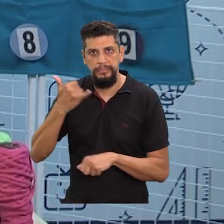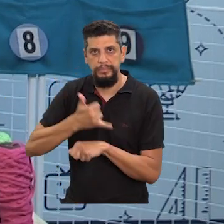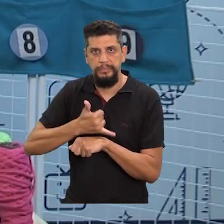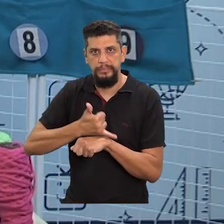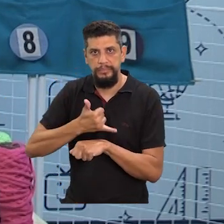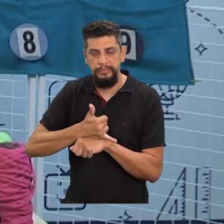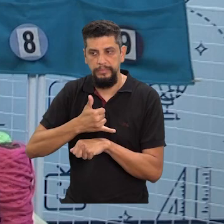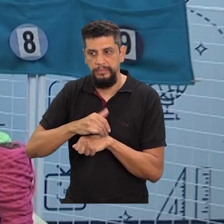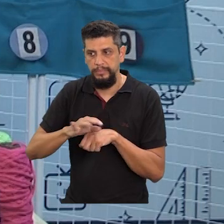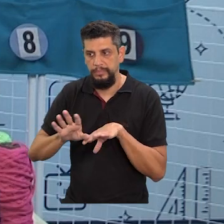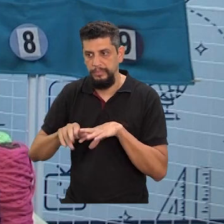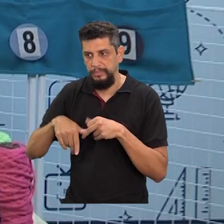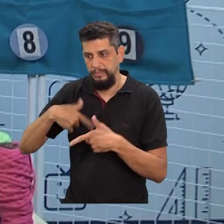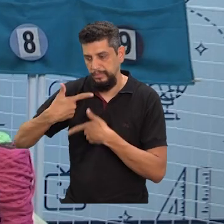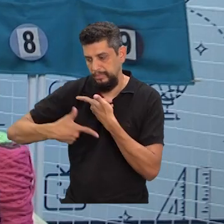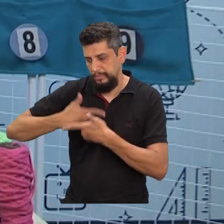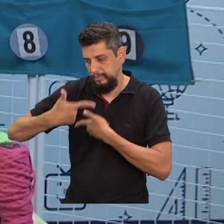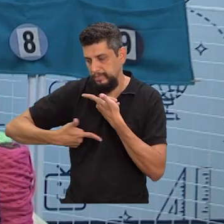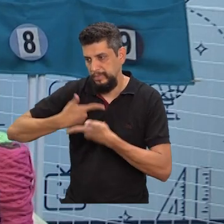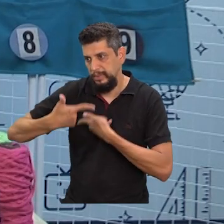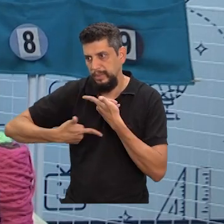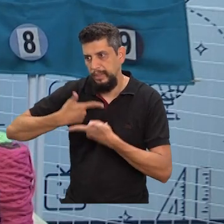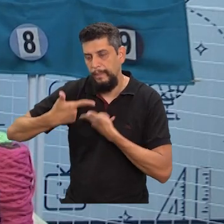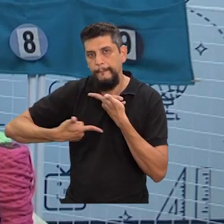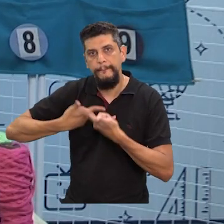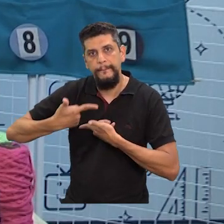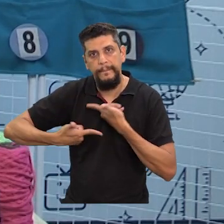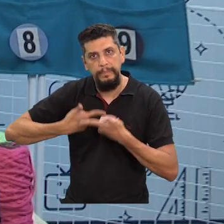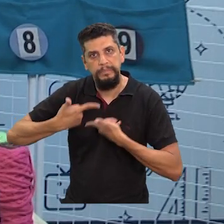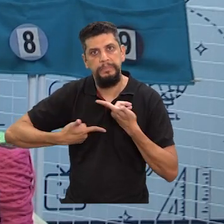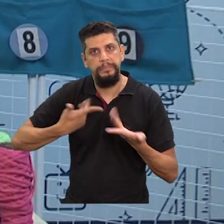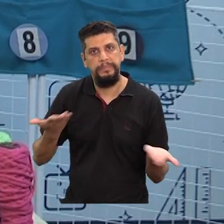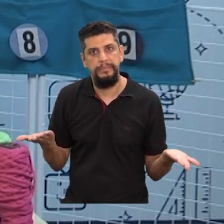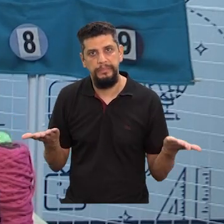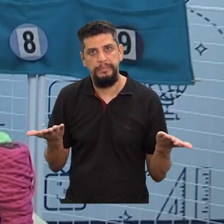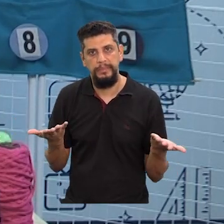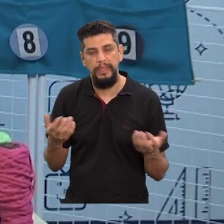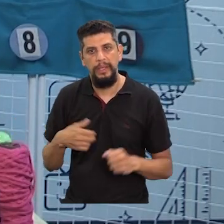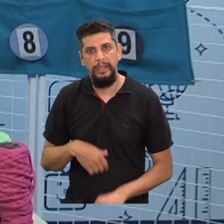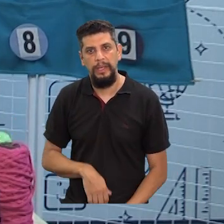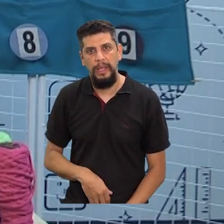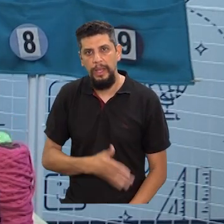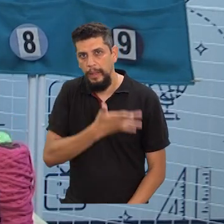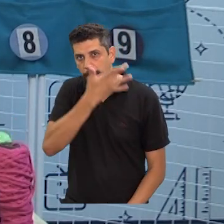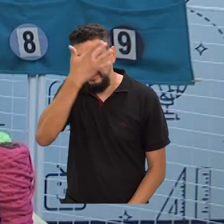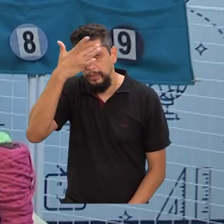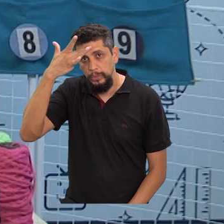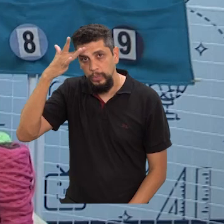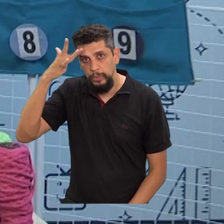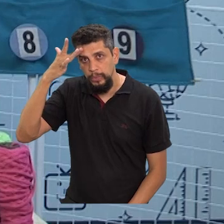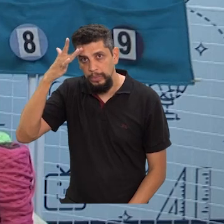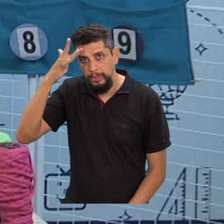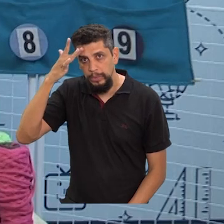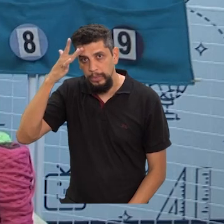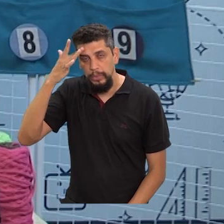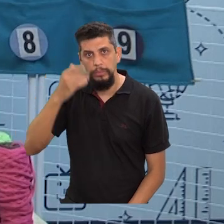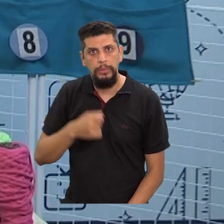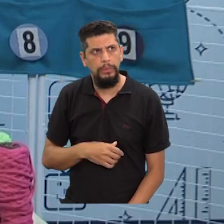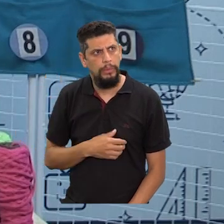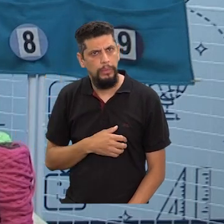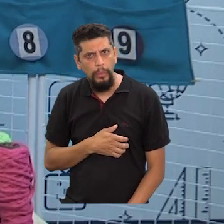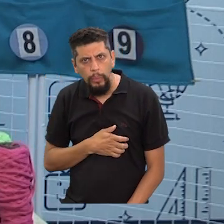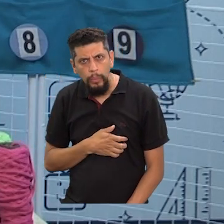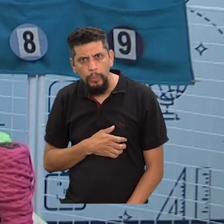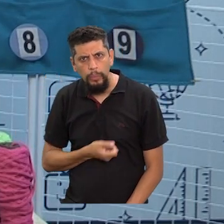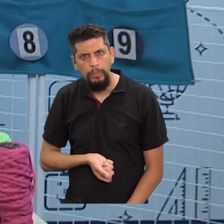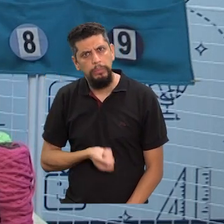mala e começou a trabalhar, começou a tecer. Assim, a multidão que estava em volta